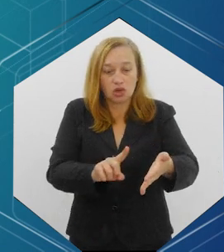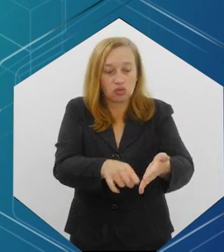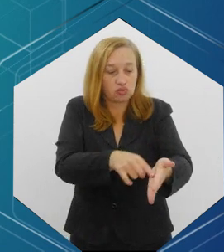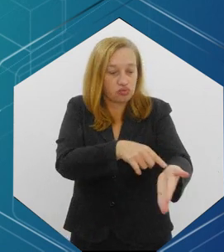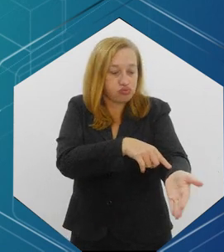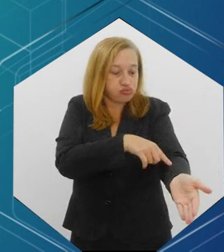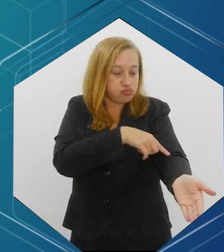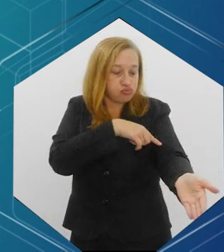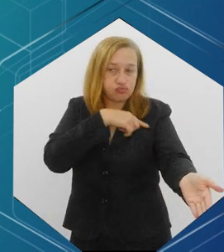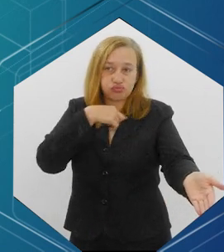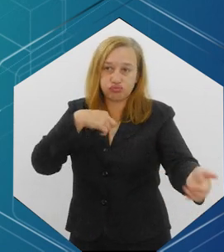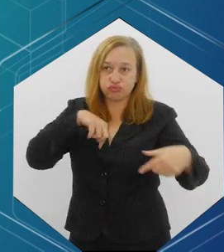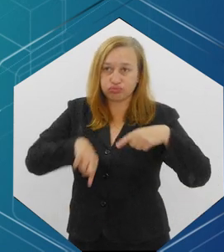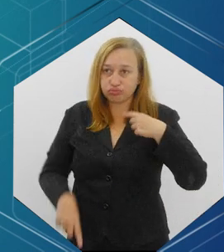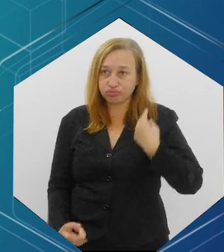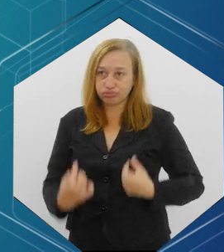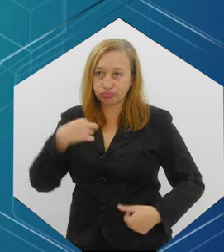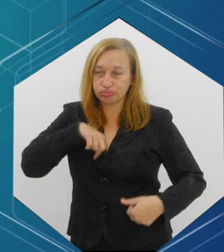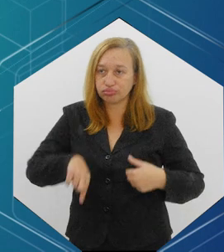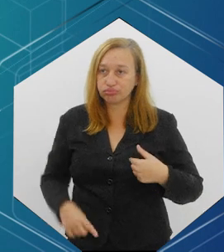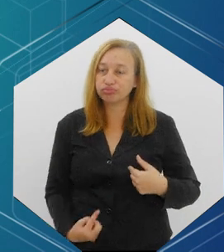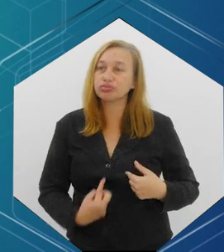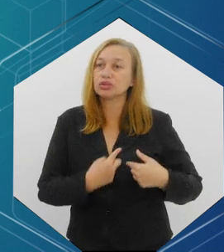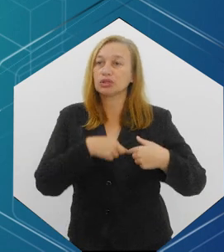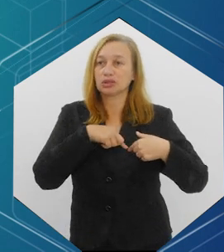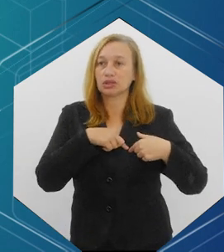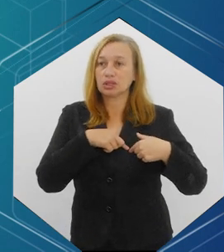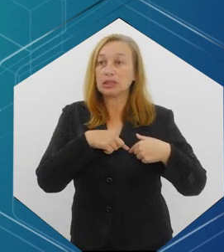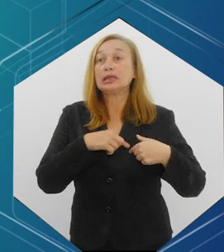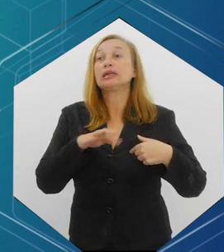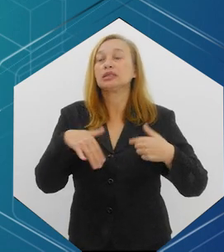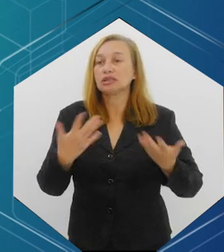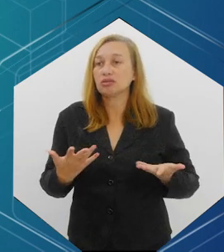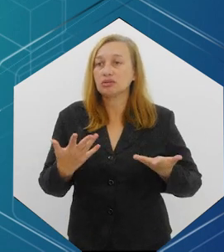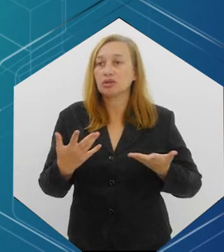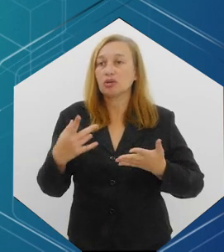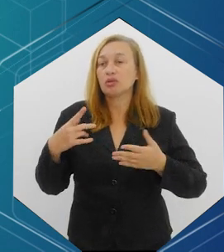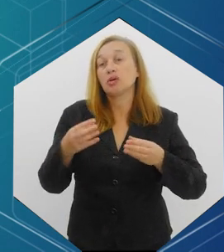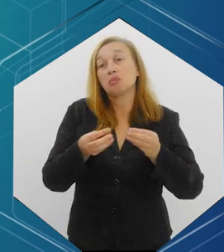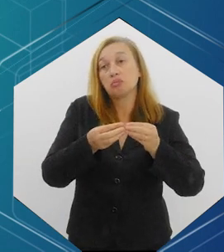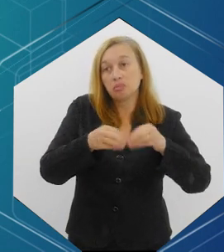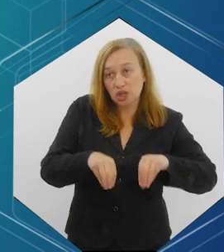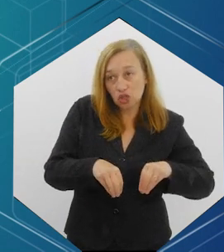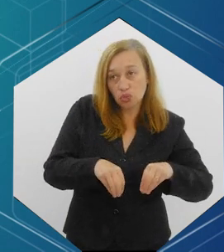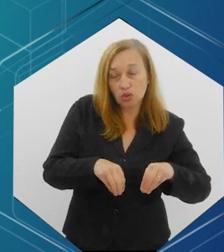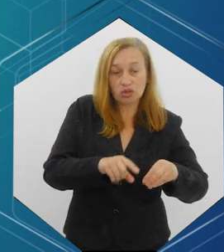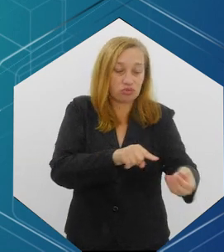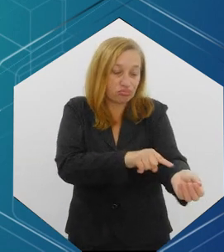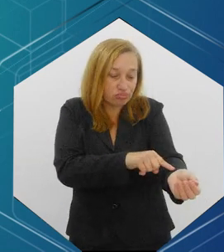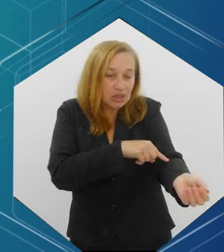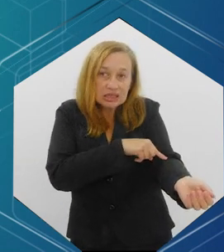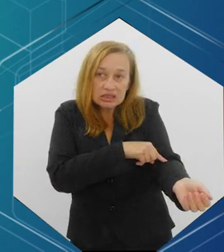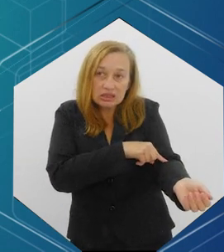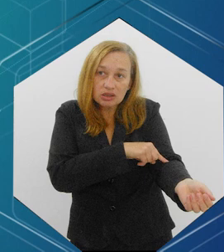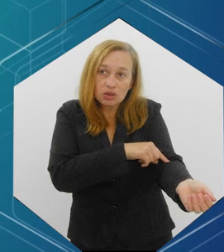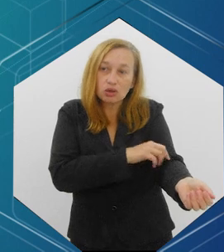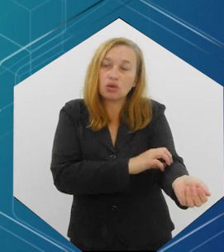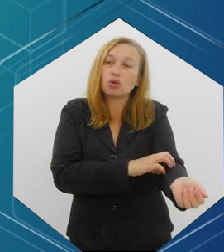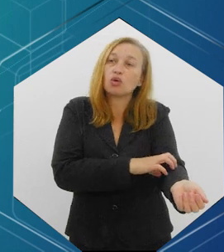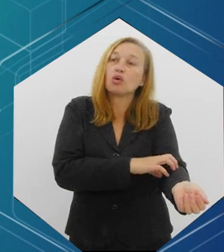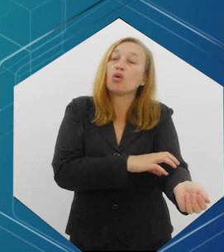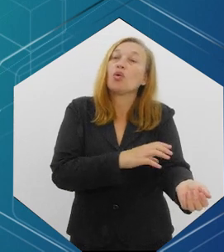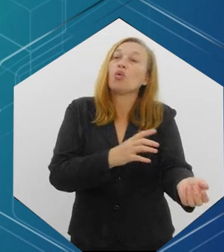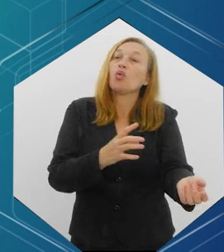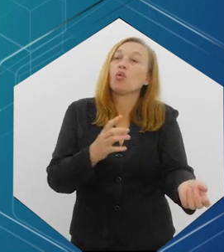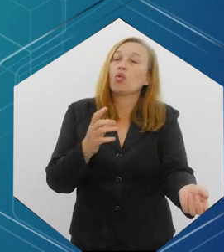do dedo de volta para o coração. Com isso, você tem uma má função dessa veia. Com isso,